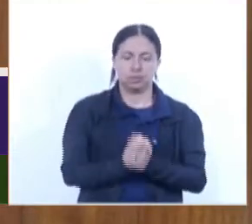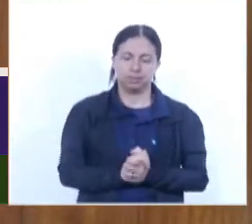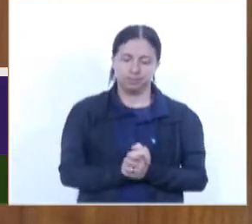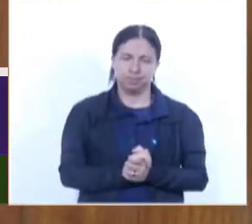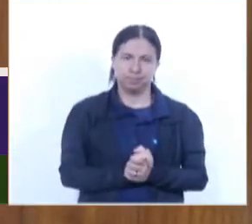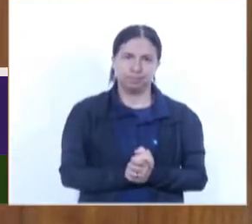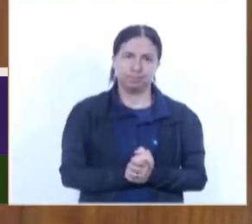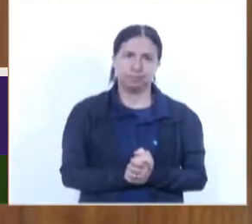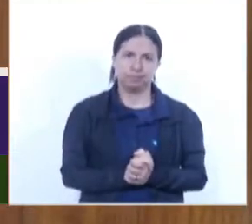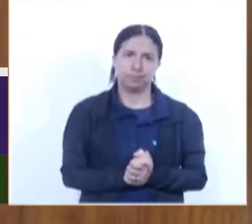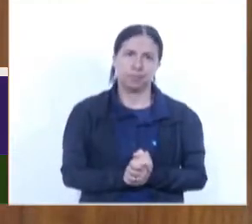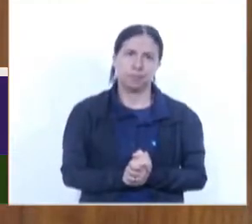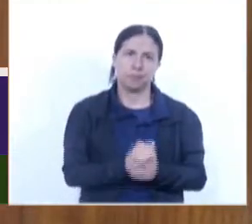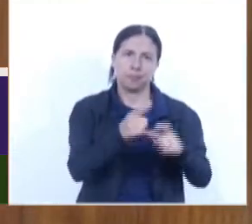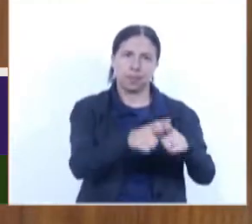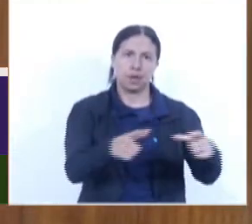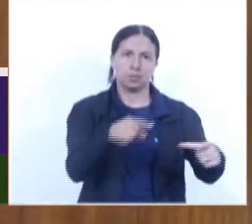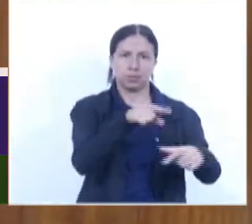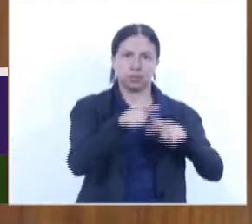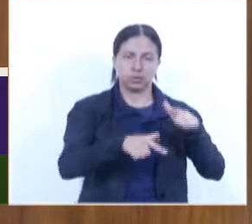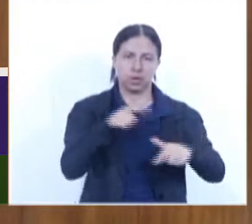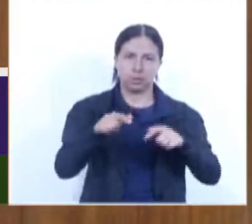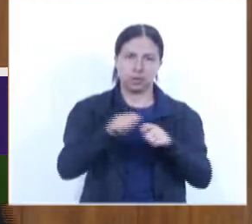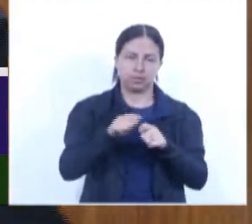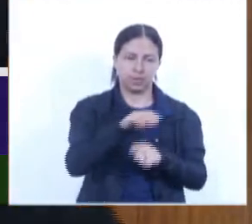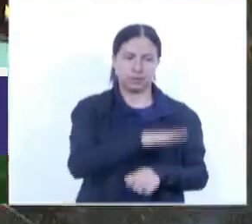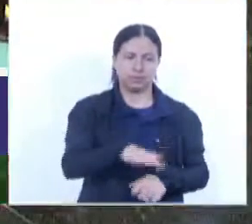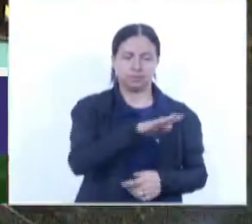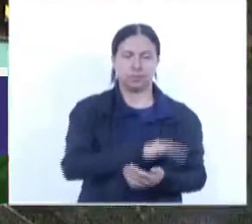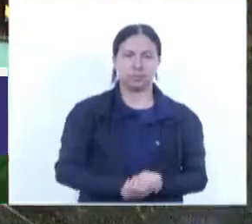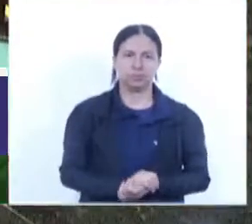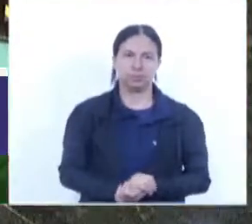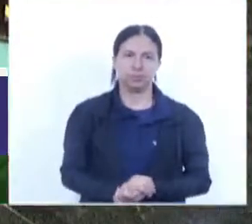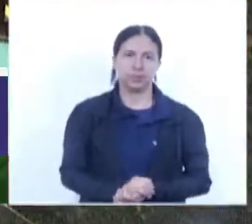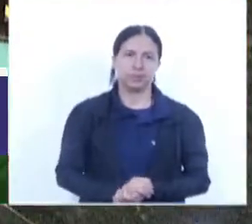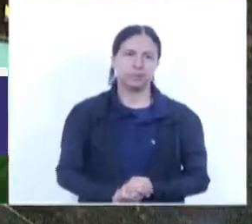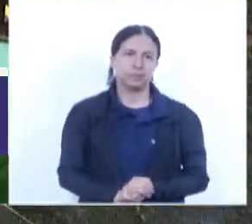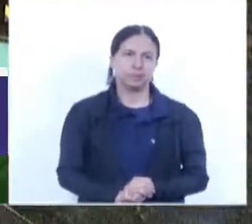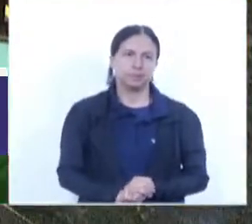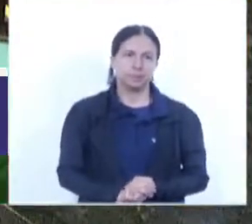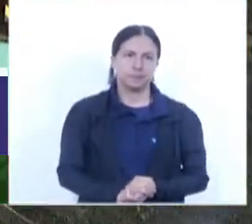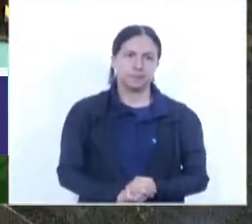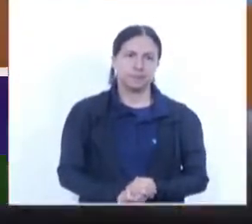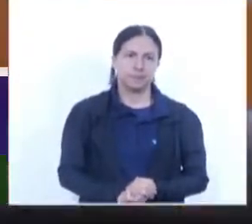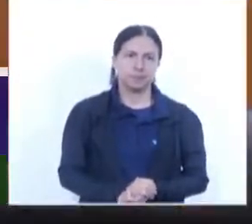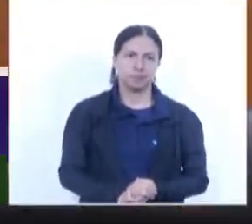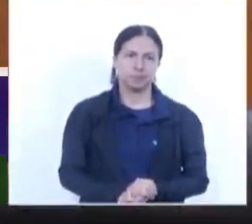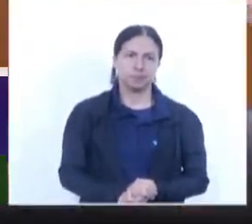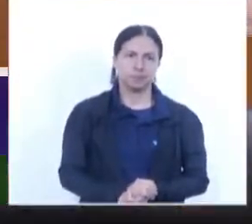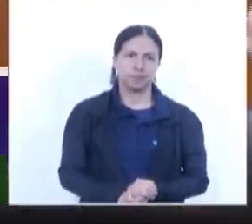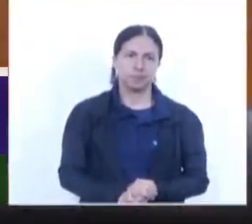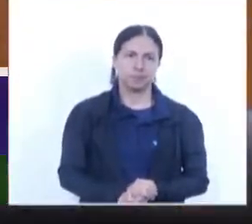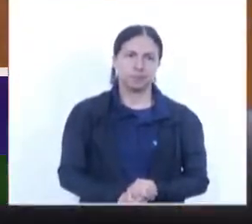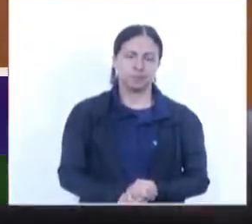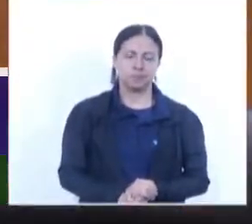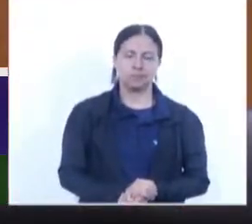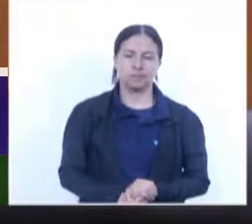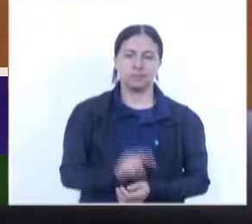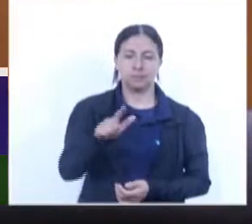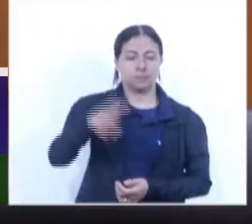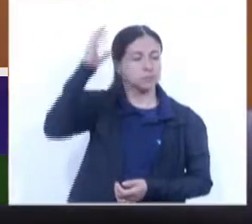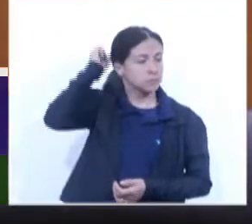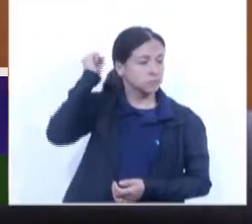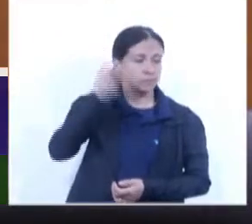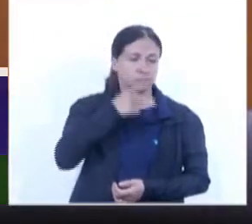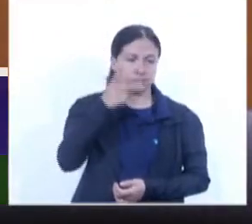serviço lá e até aumentando o serviço prestado na região discussão do projeto Vereador Lisa